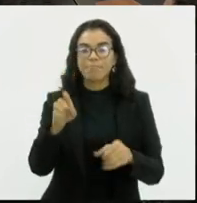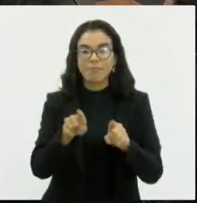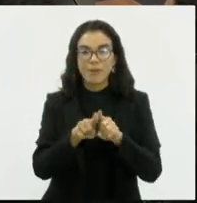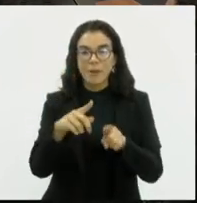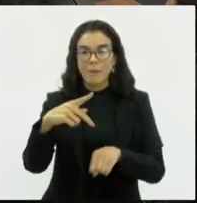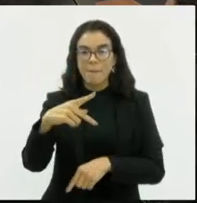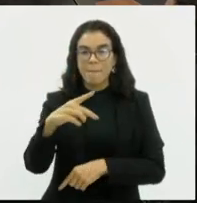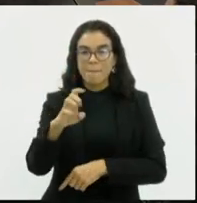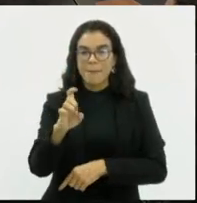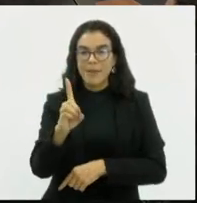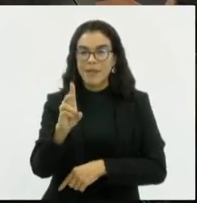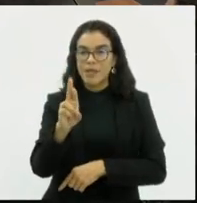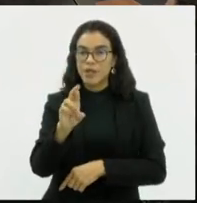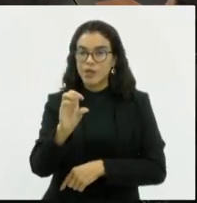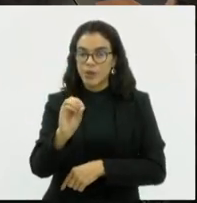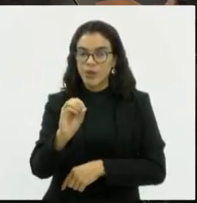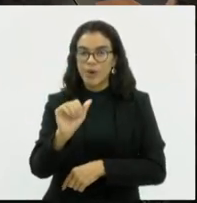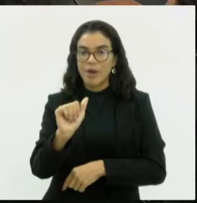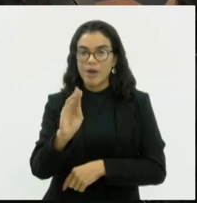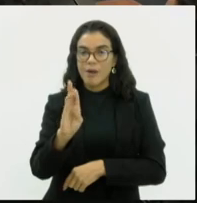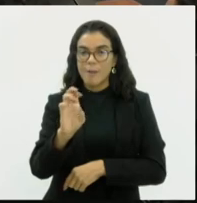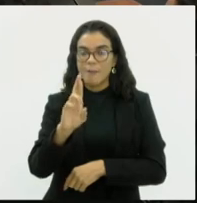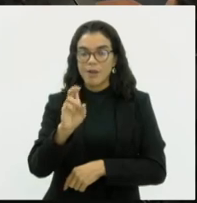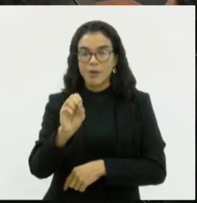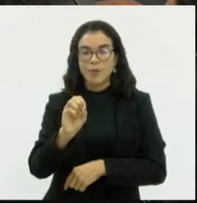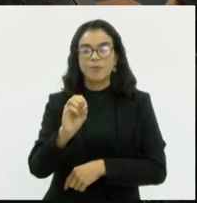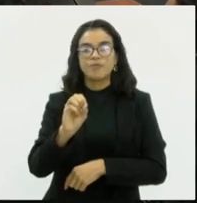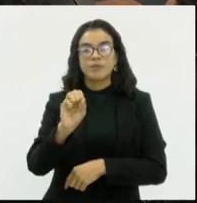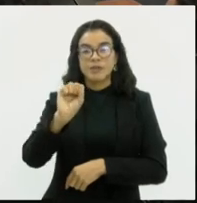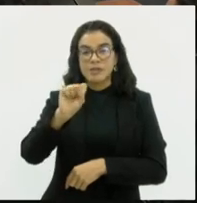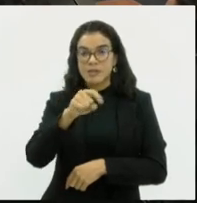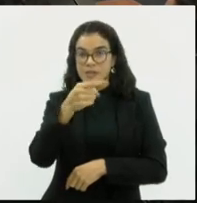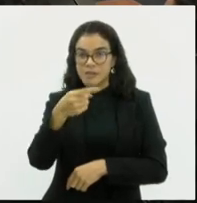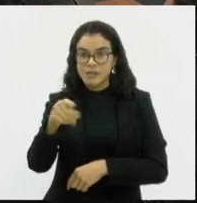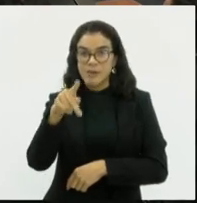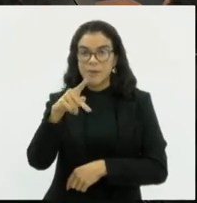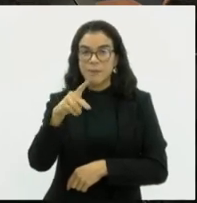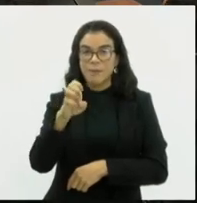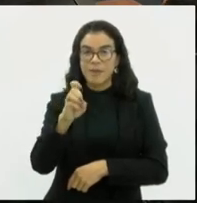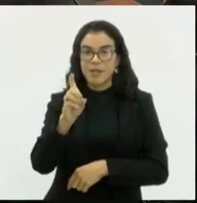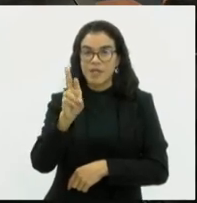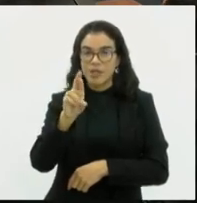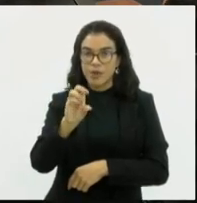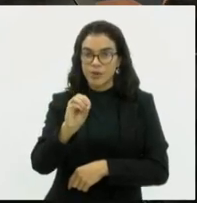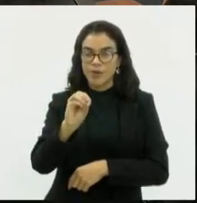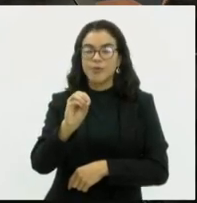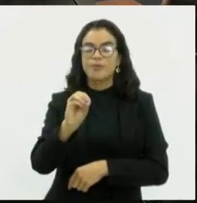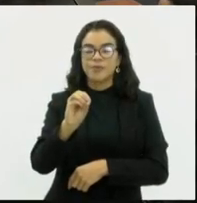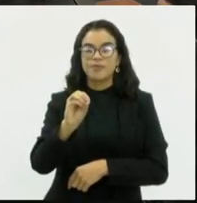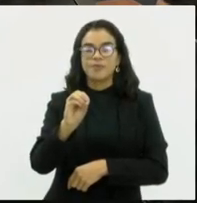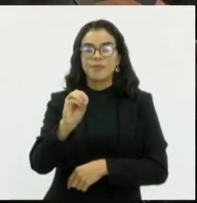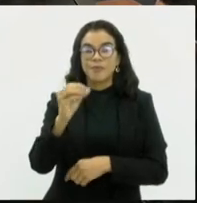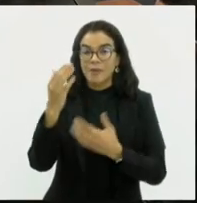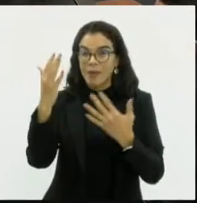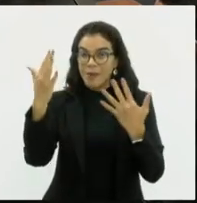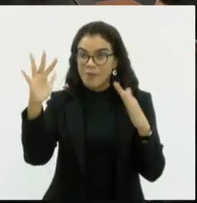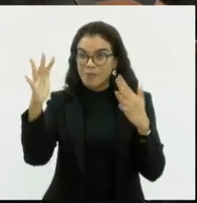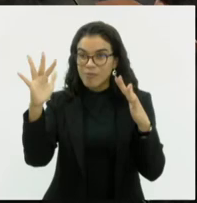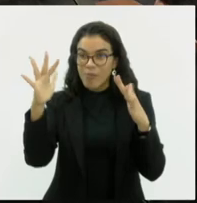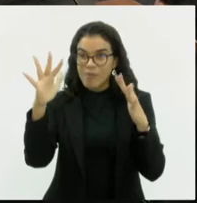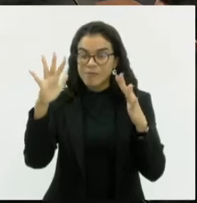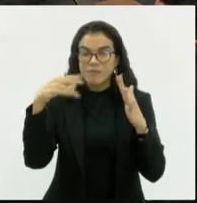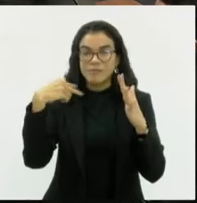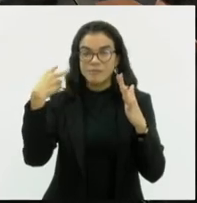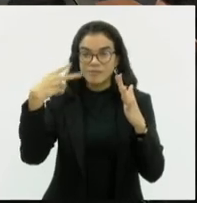Pedro Abreu, vereador de São Pedro da Aldeia, tá? Parabéns aí,